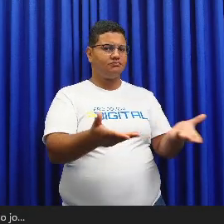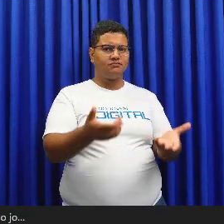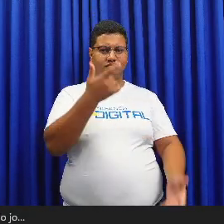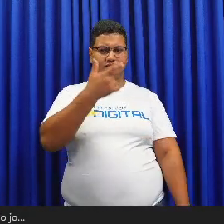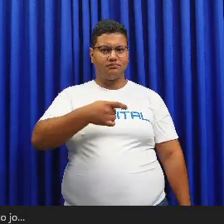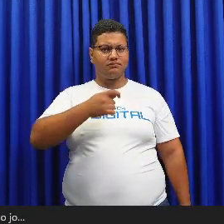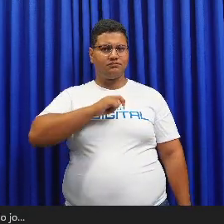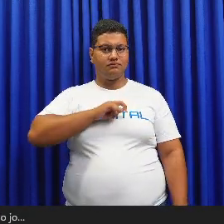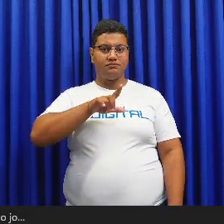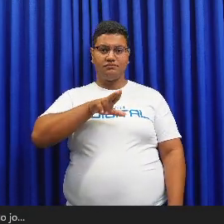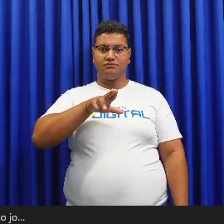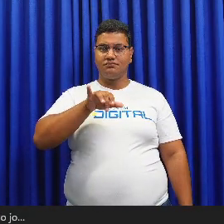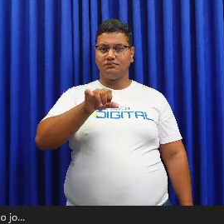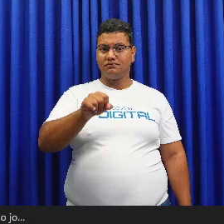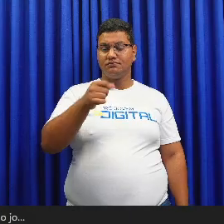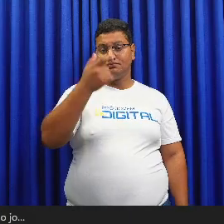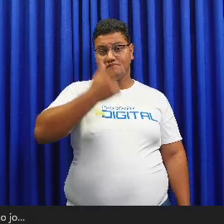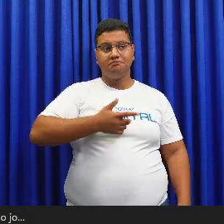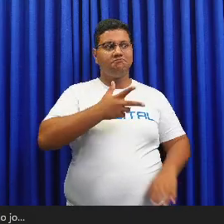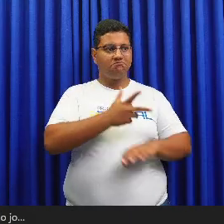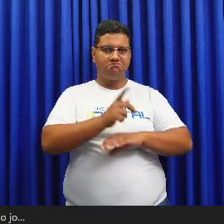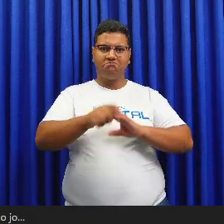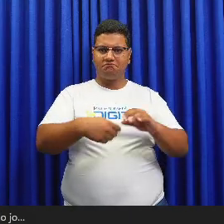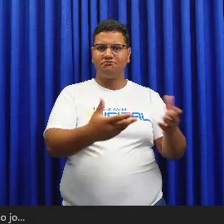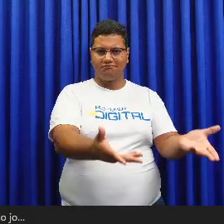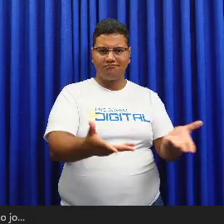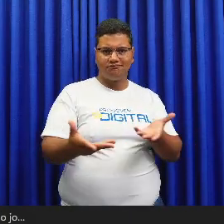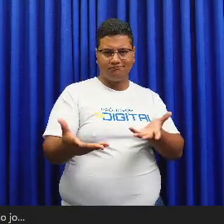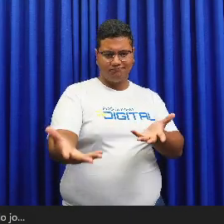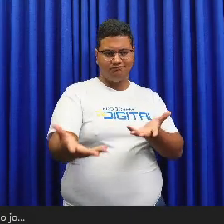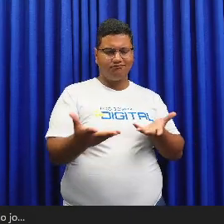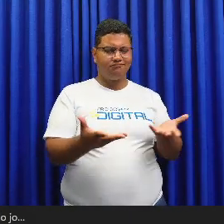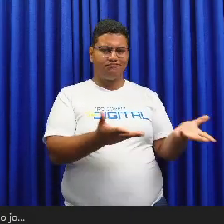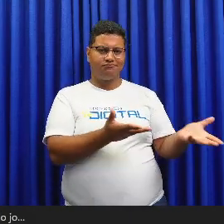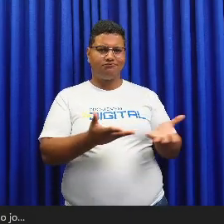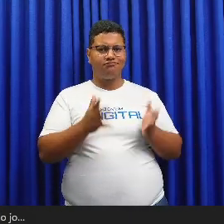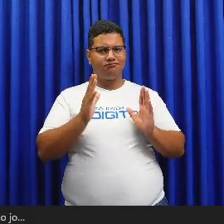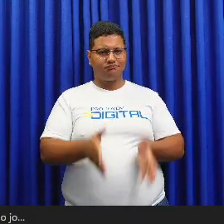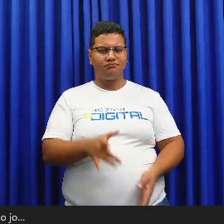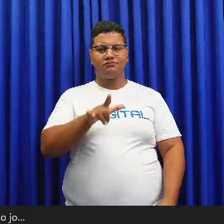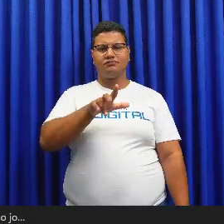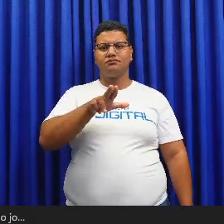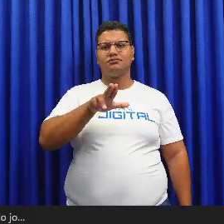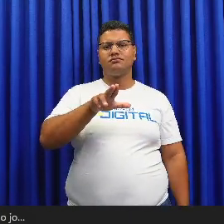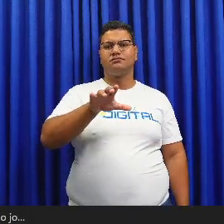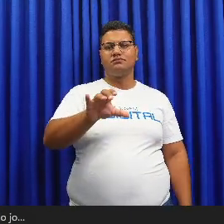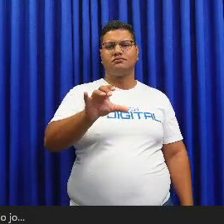Eu já estou filmando os convidados. Então, vou colocar aqui o Lucas Arruda.